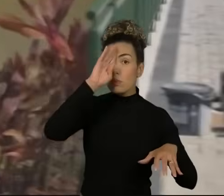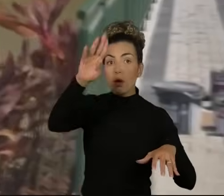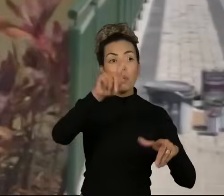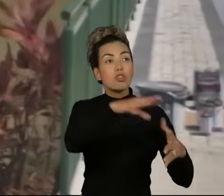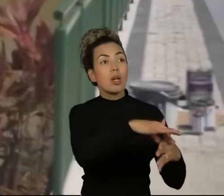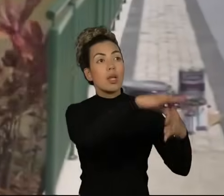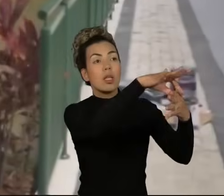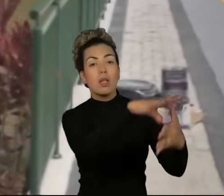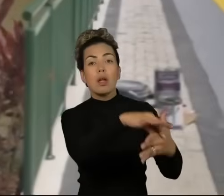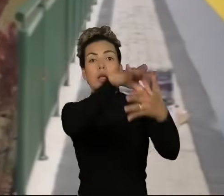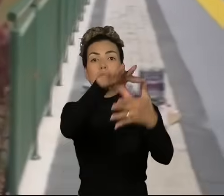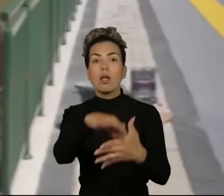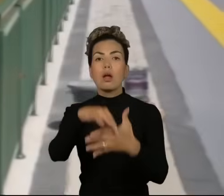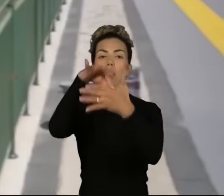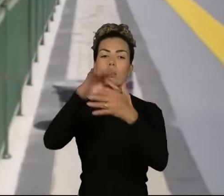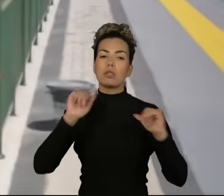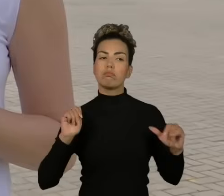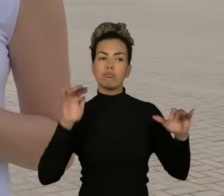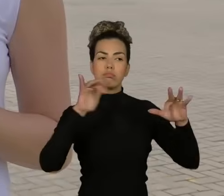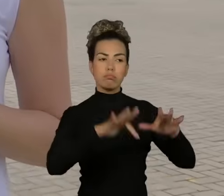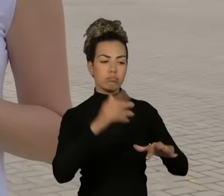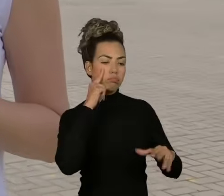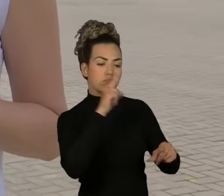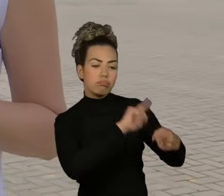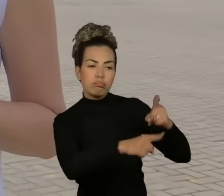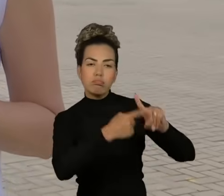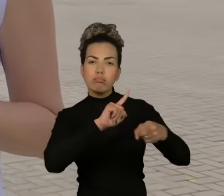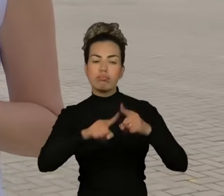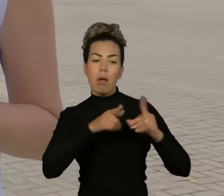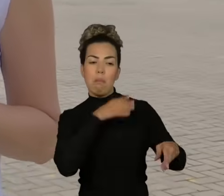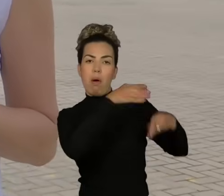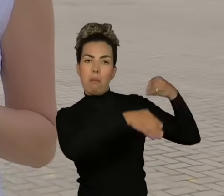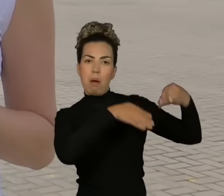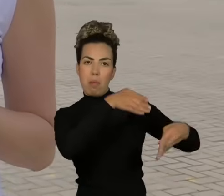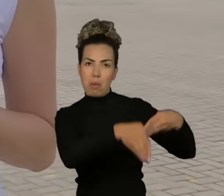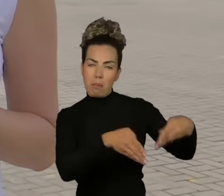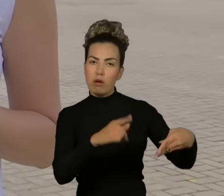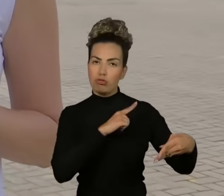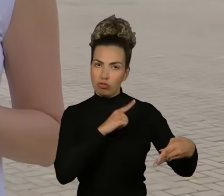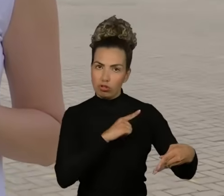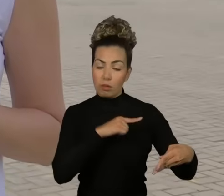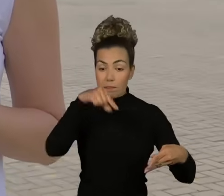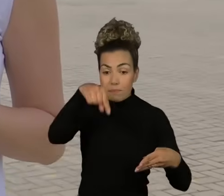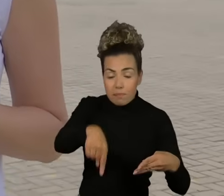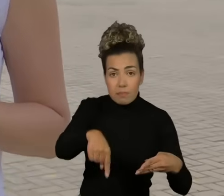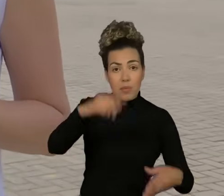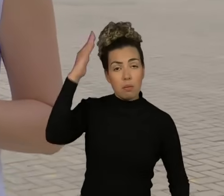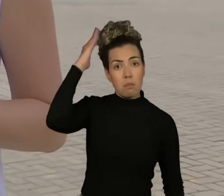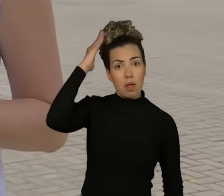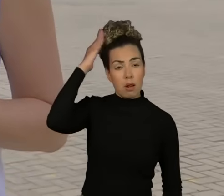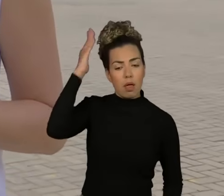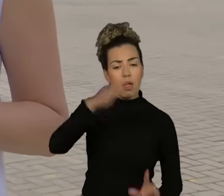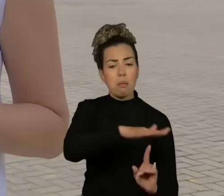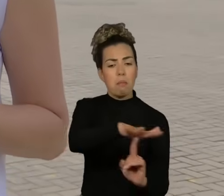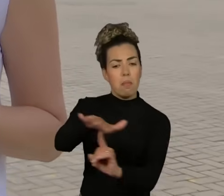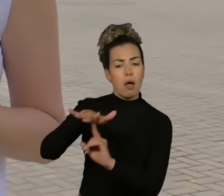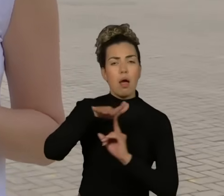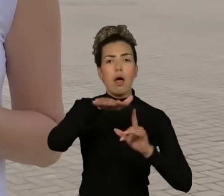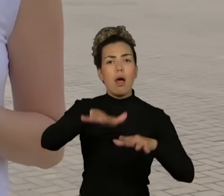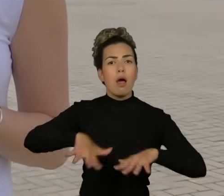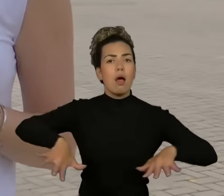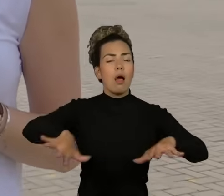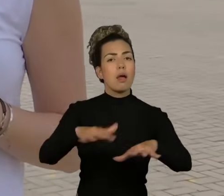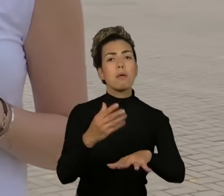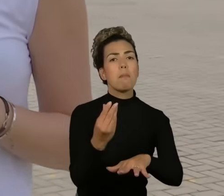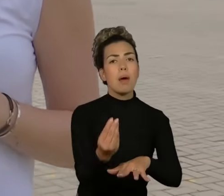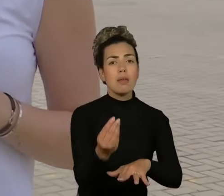climáticos oficiais. O Parque da Cidade, aqui de Belém, servirá como uma área complementar à